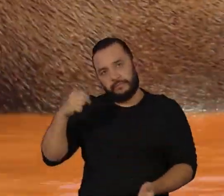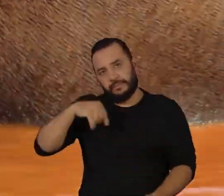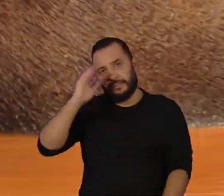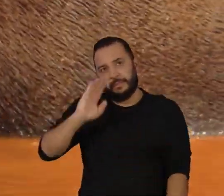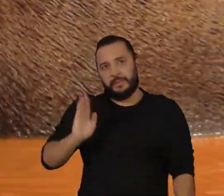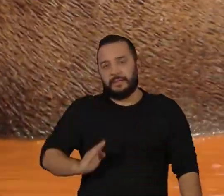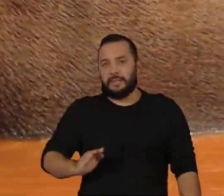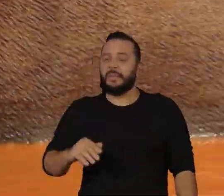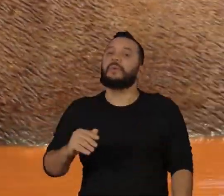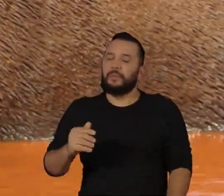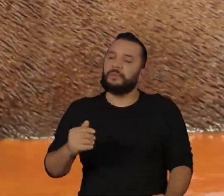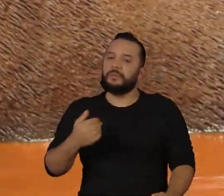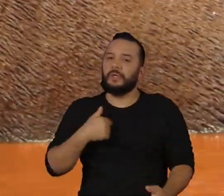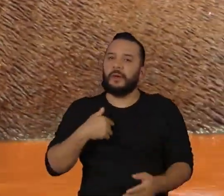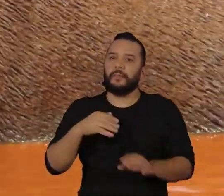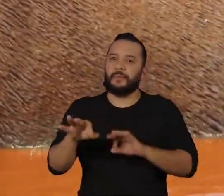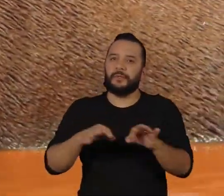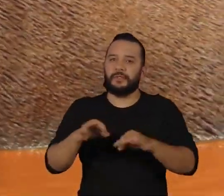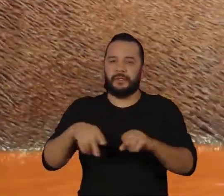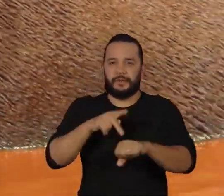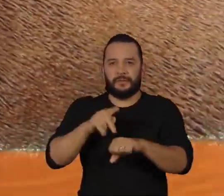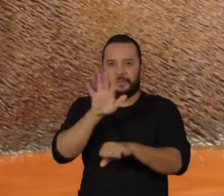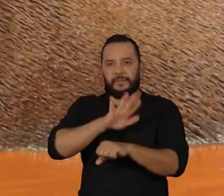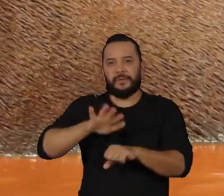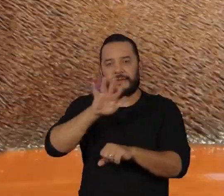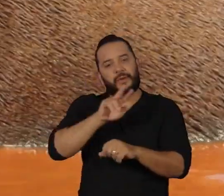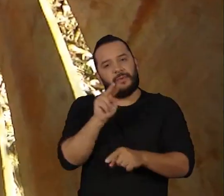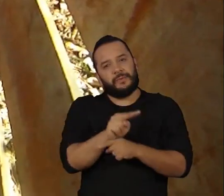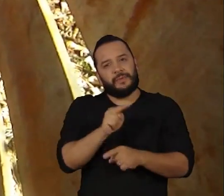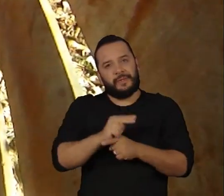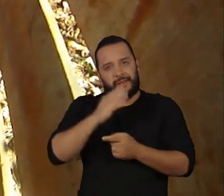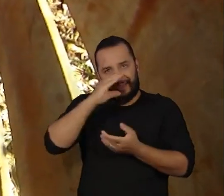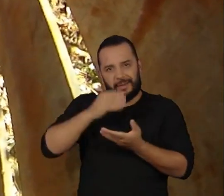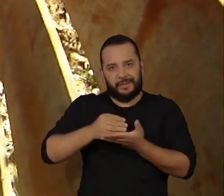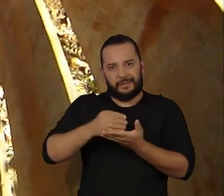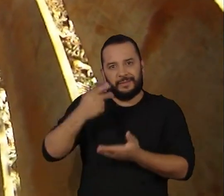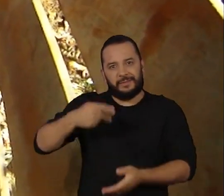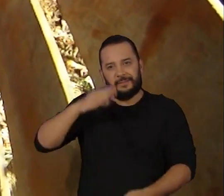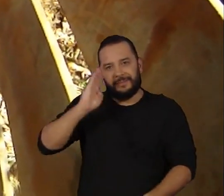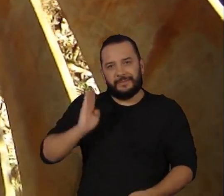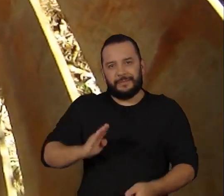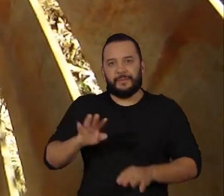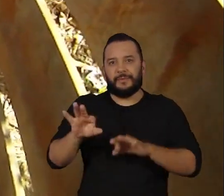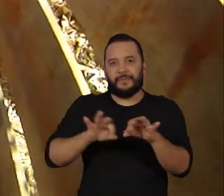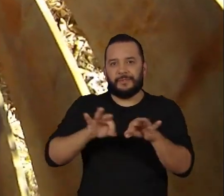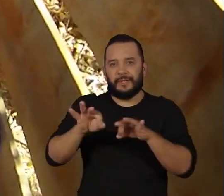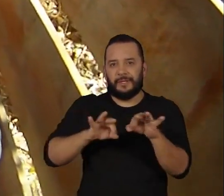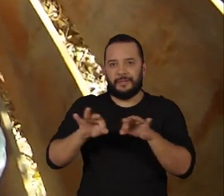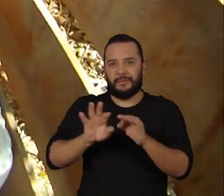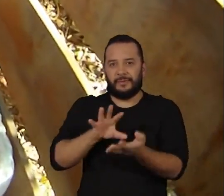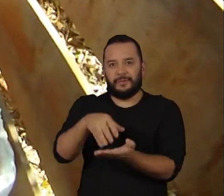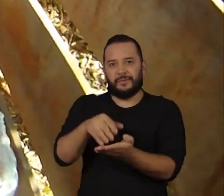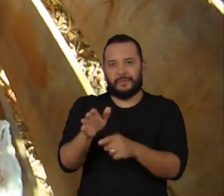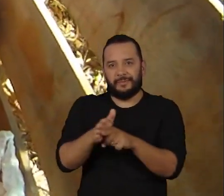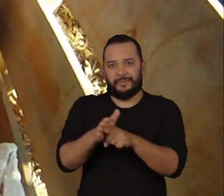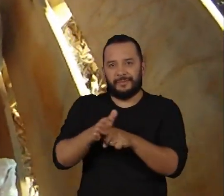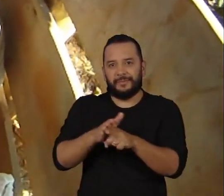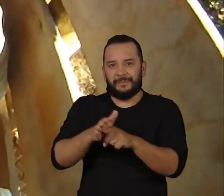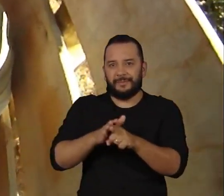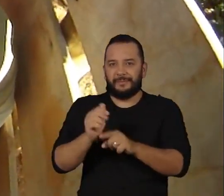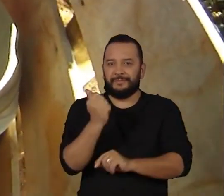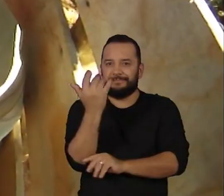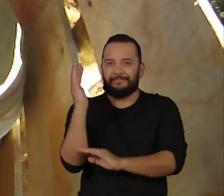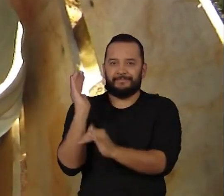a Iniciativa Nacional para a Conservação da Anta Brasileira, projeto do Instituto de Pesquisas Ecológicas, promove